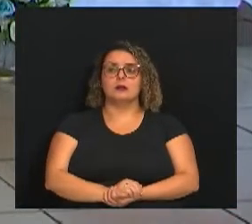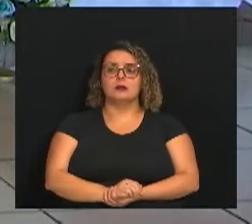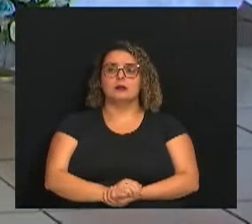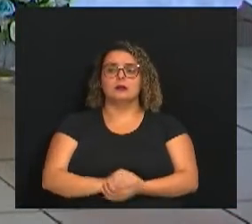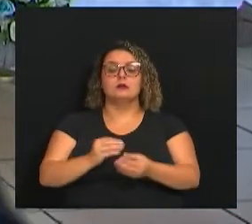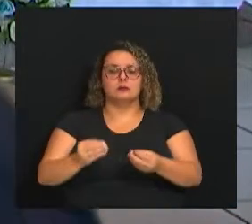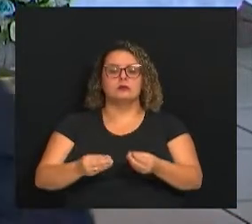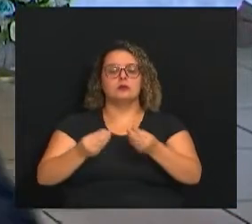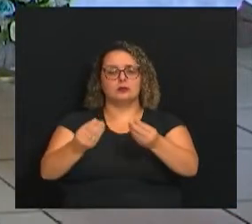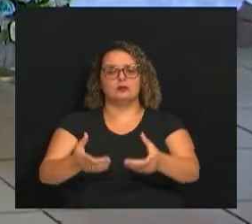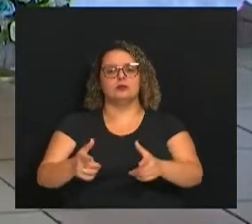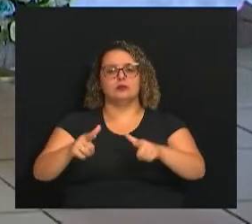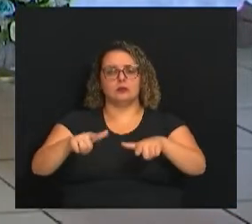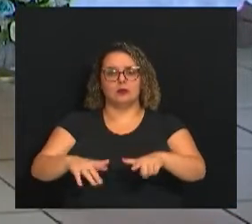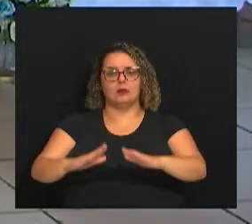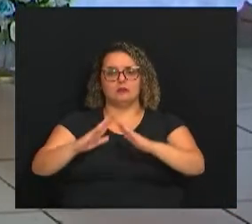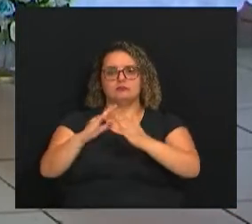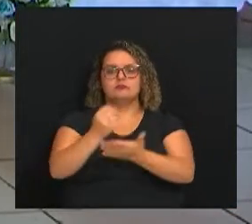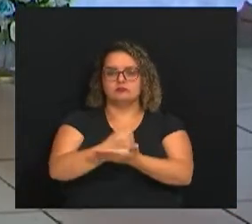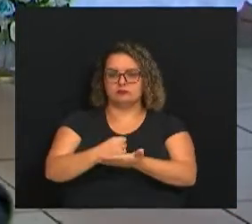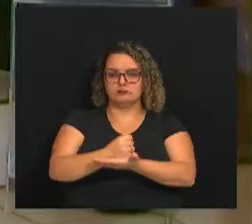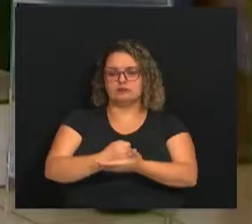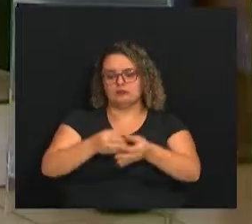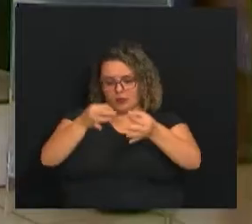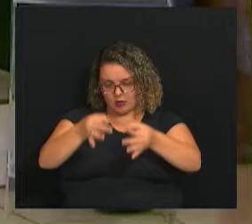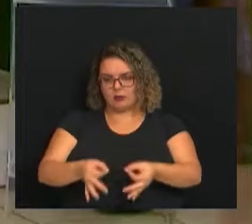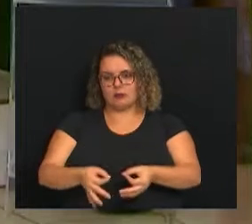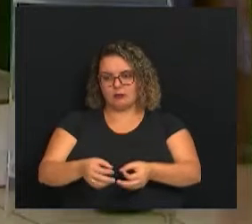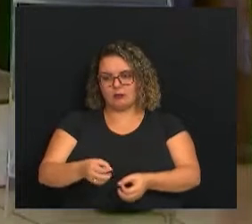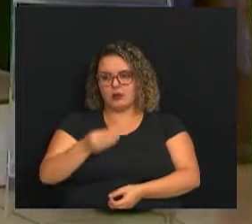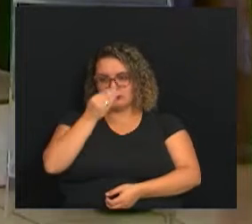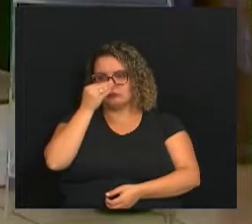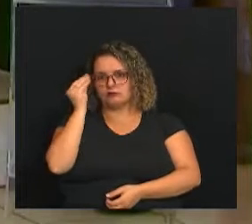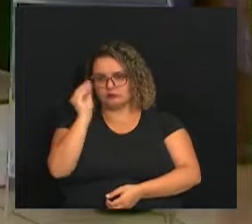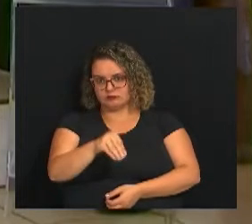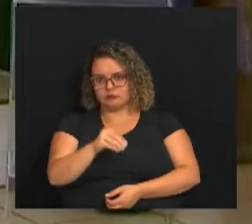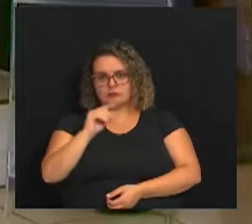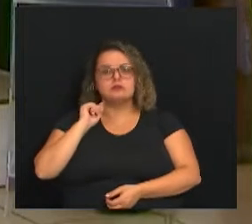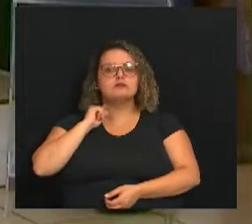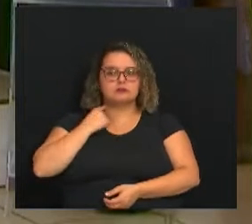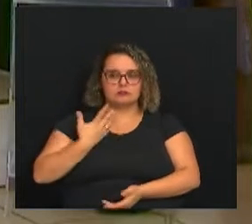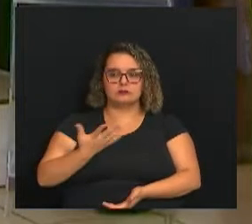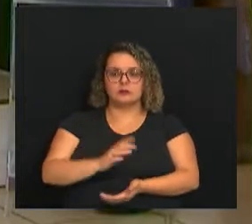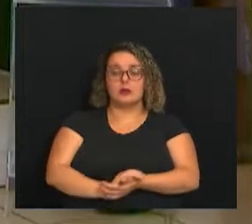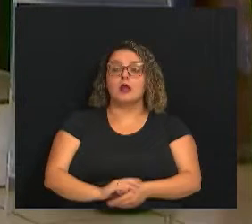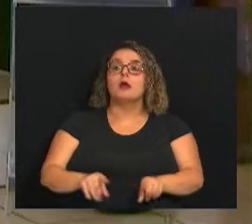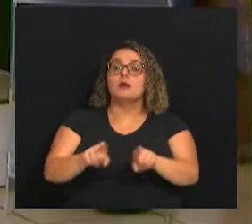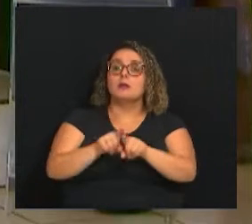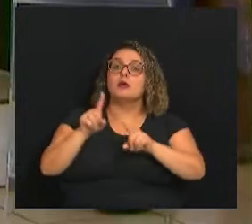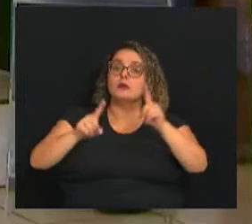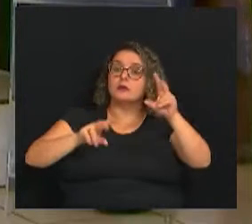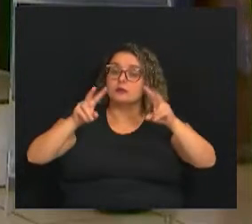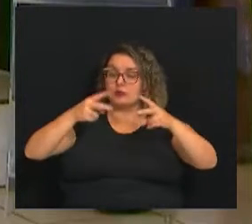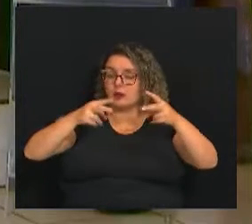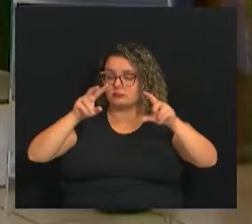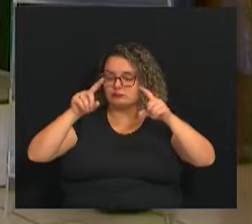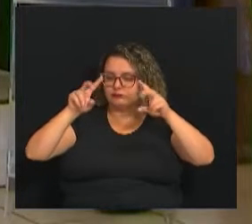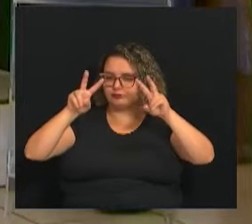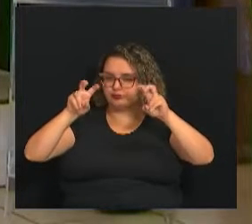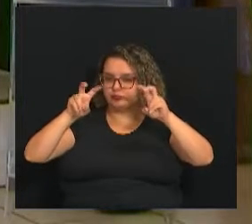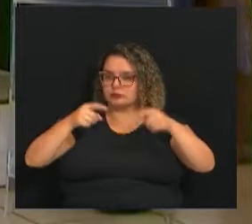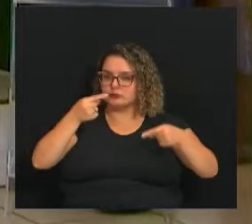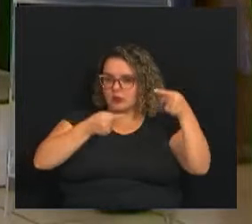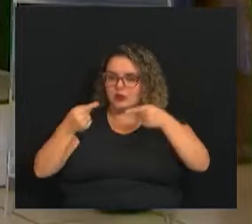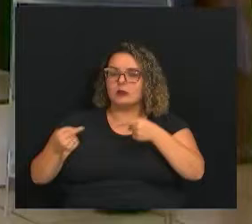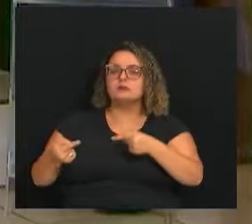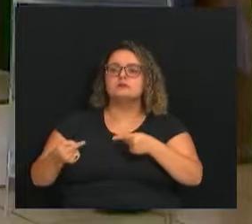entregue numa farmácia para fazer o descarte corretamente. Outra discussão foi sobre o transporte público e a implantação do bilhete